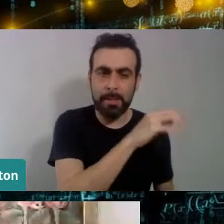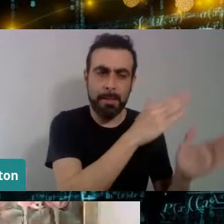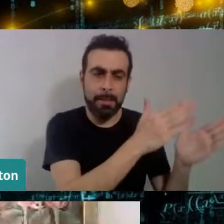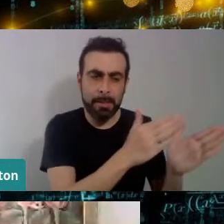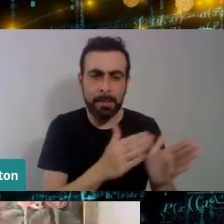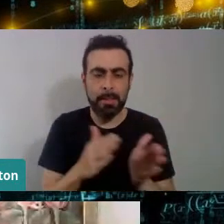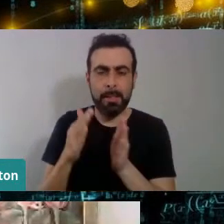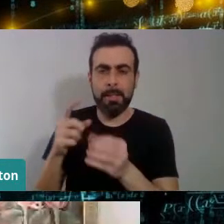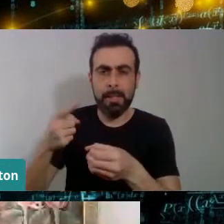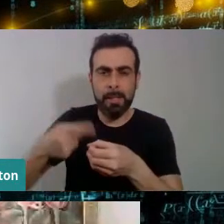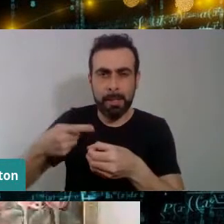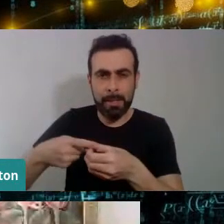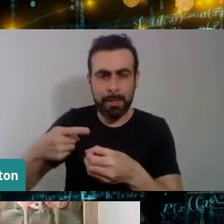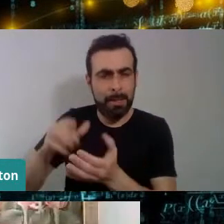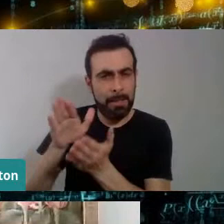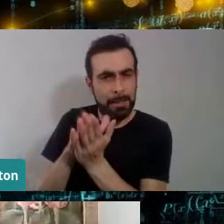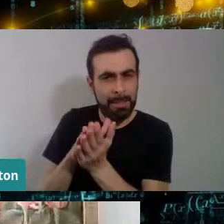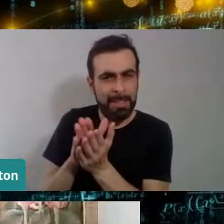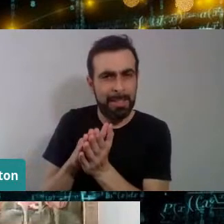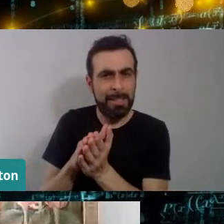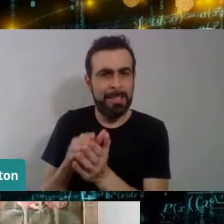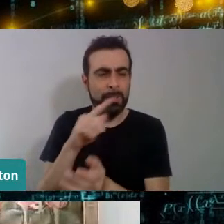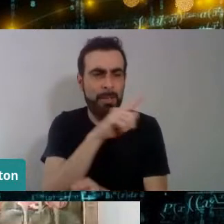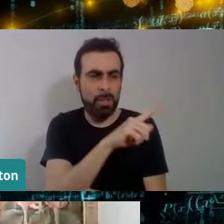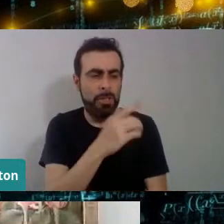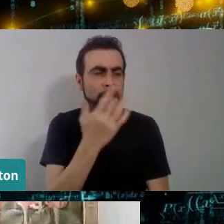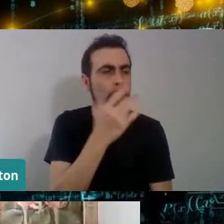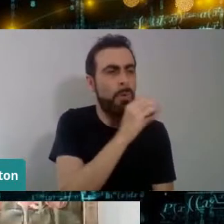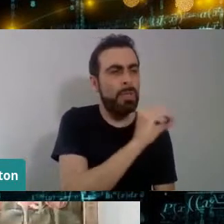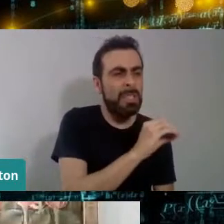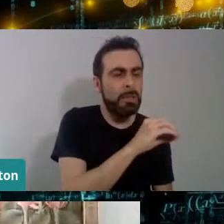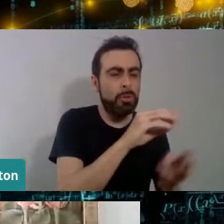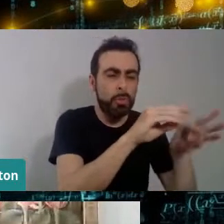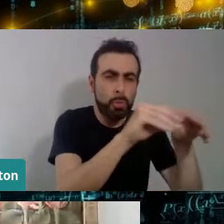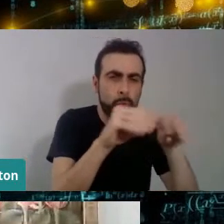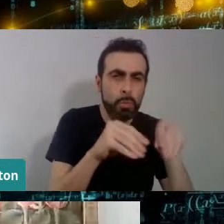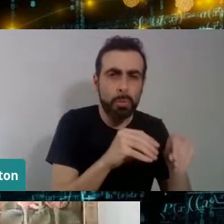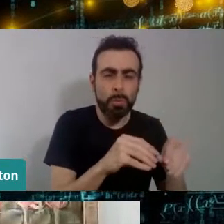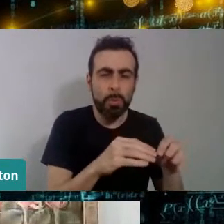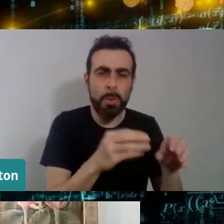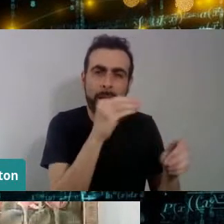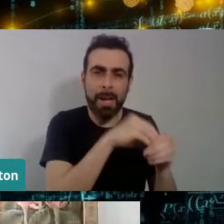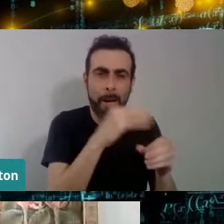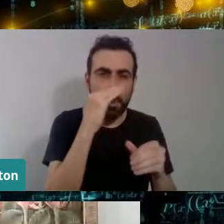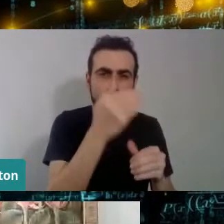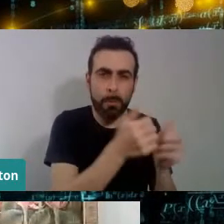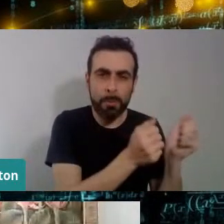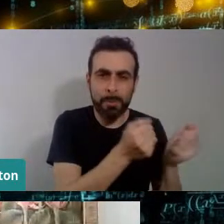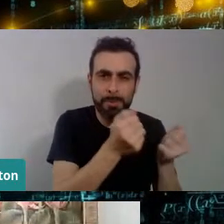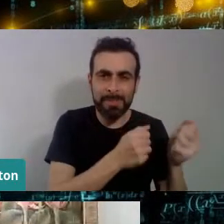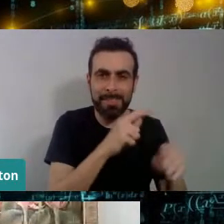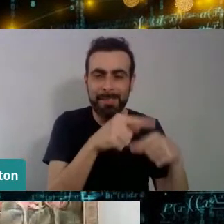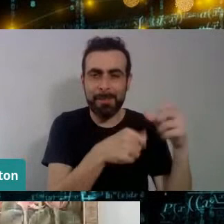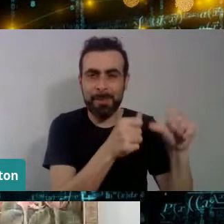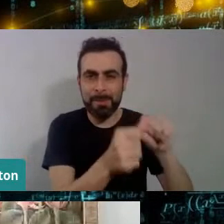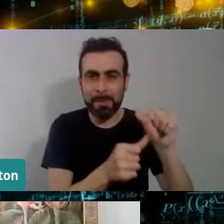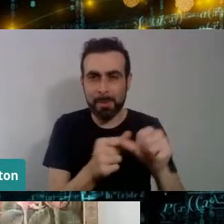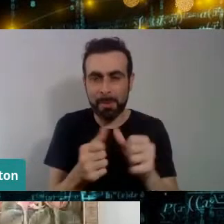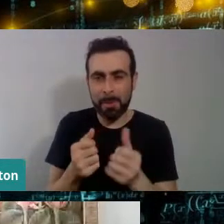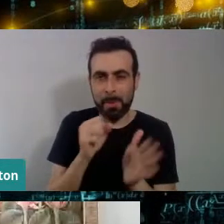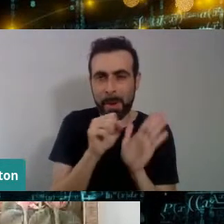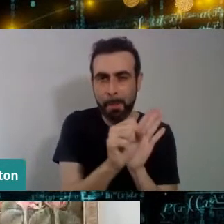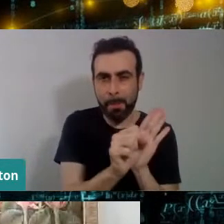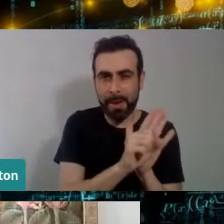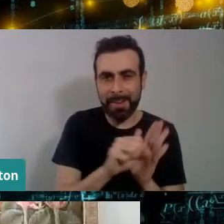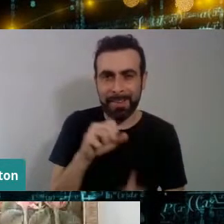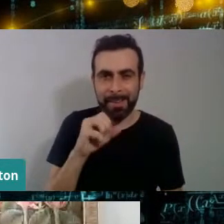aí de Ourinhos para Jacarezinho, né? No Fusca dele, depois mudou para um Opala. Então, como é que era